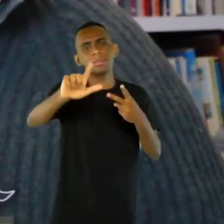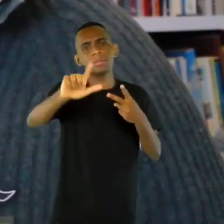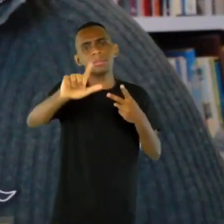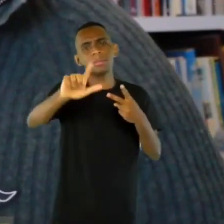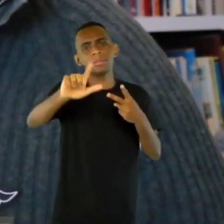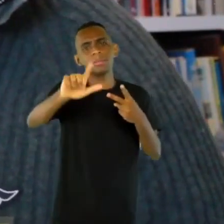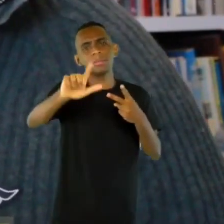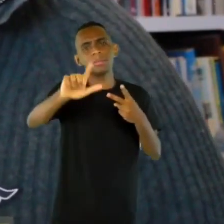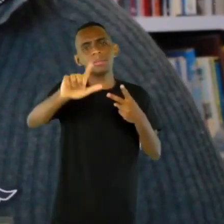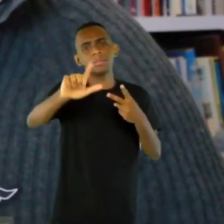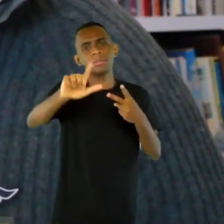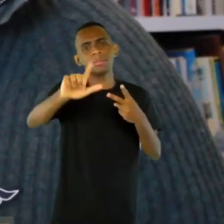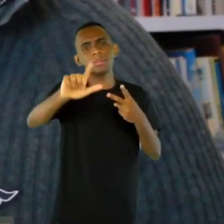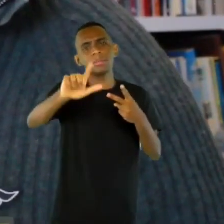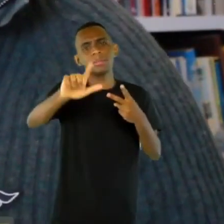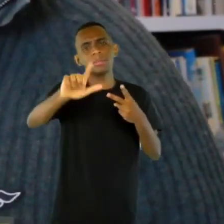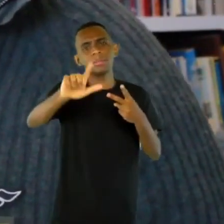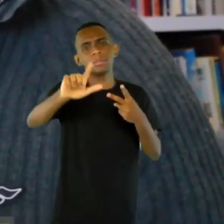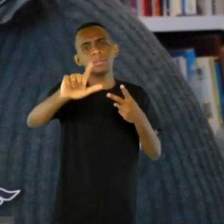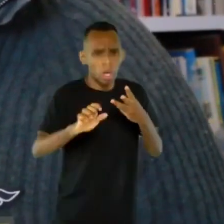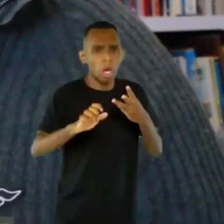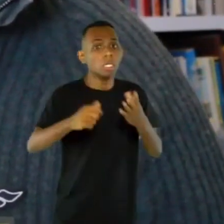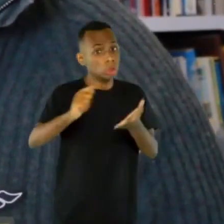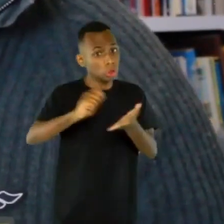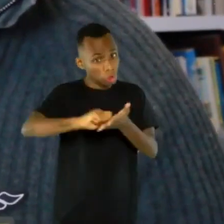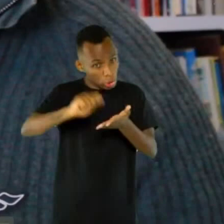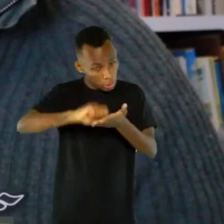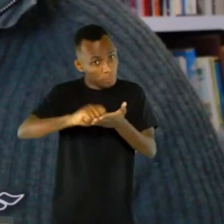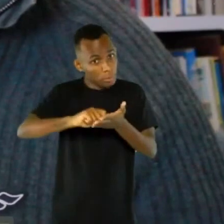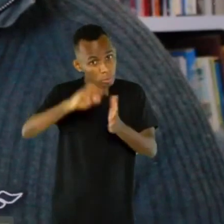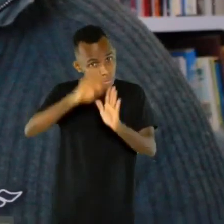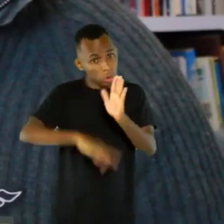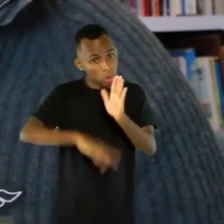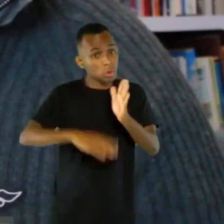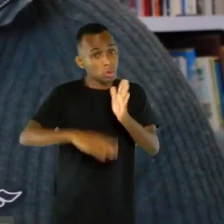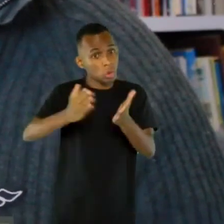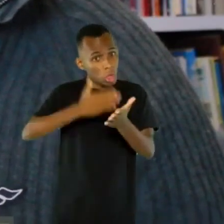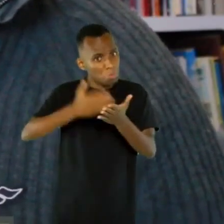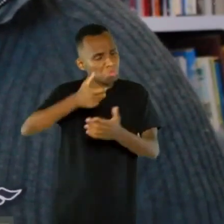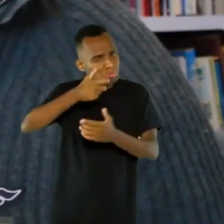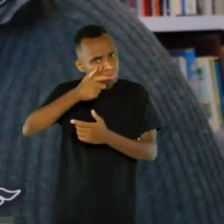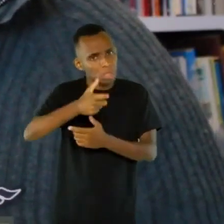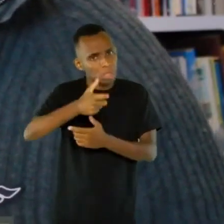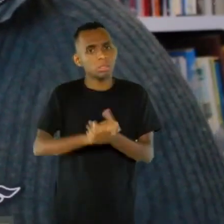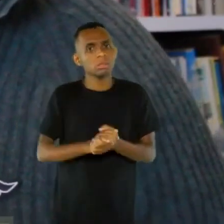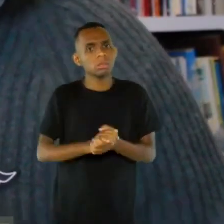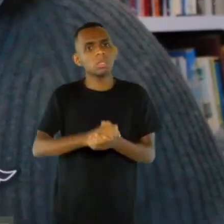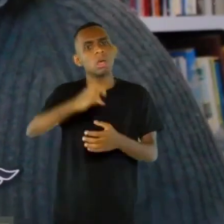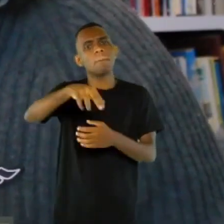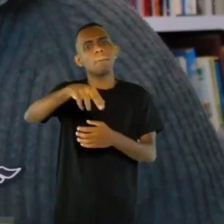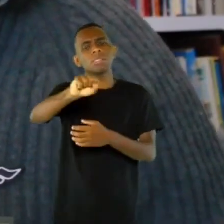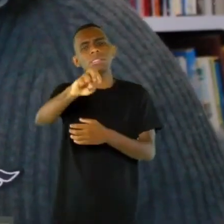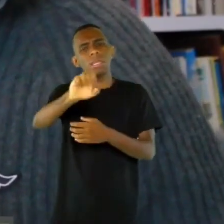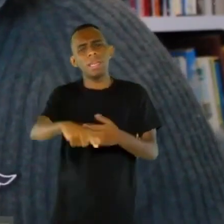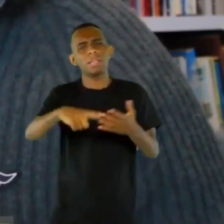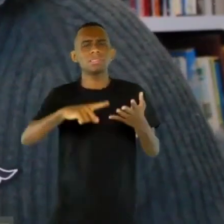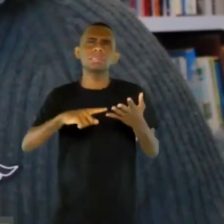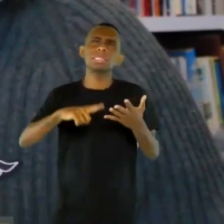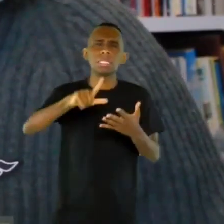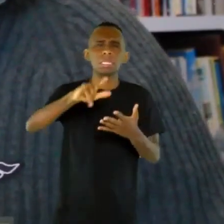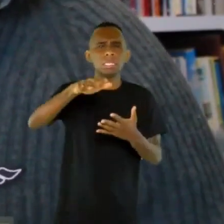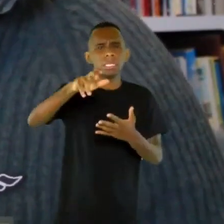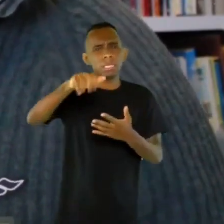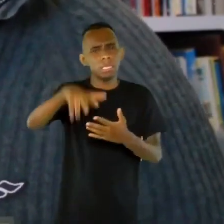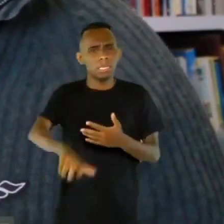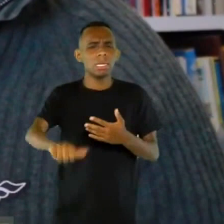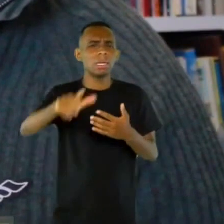escreveu um livro muito interessante recentemente, Moisés Debe, Lilian Fontes Moreira, Emília